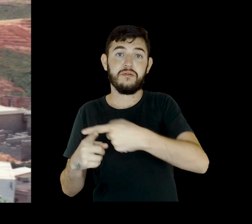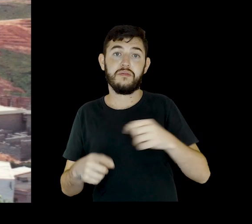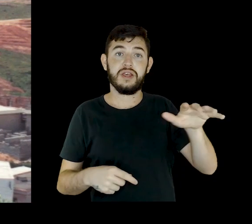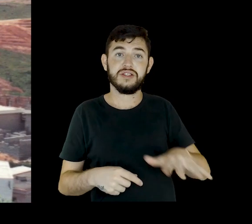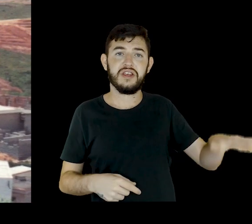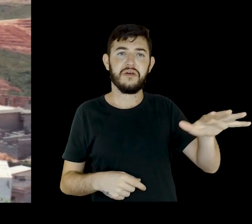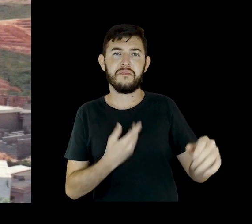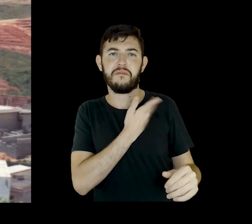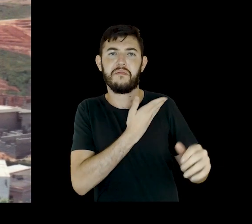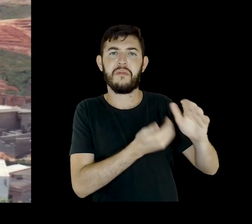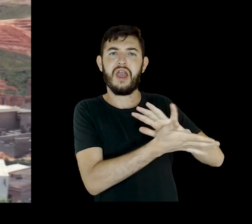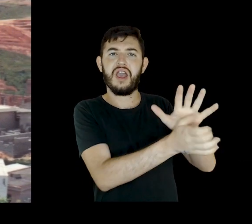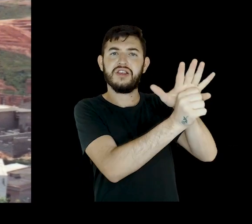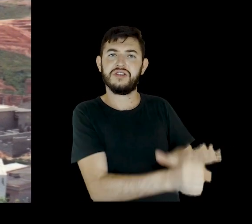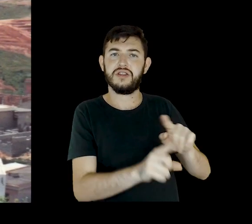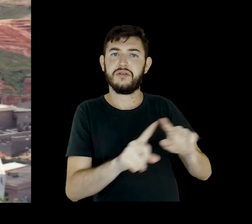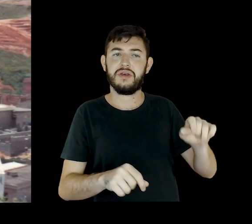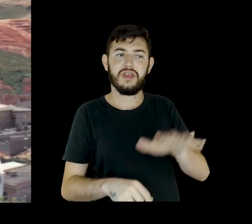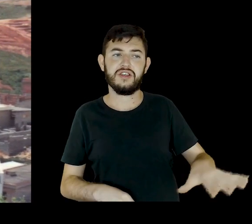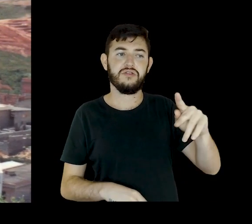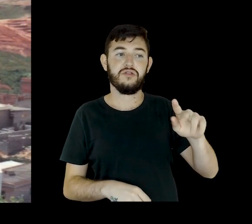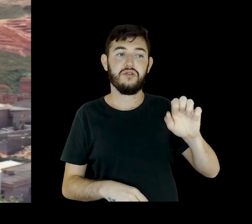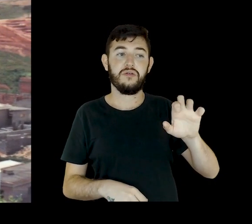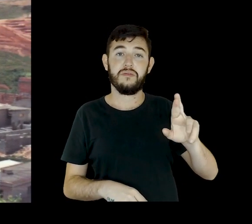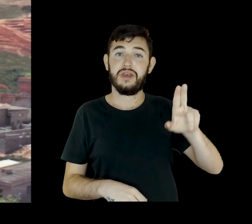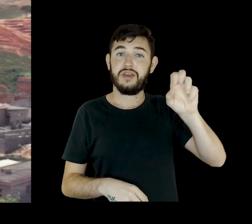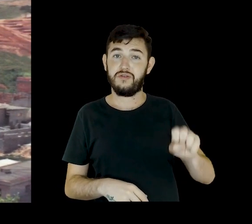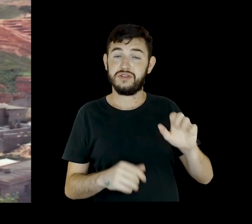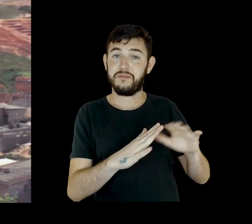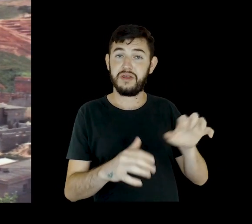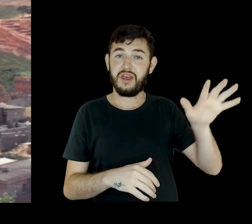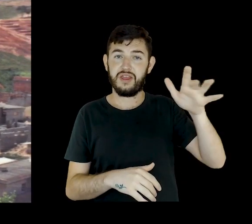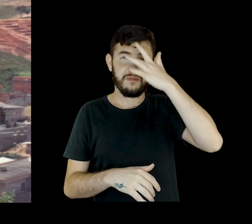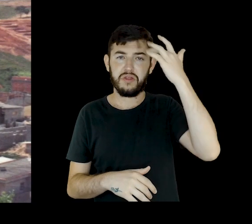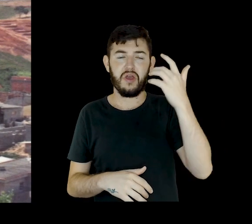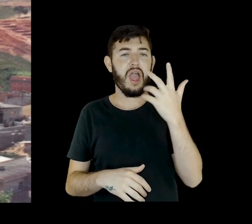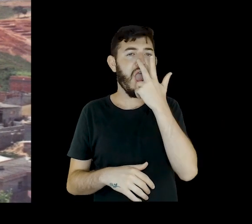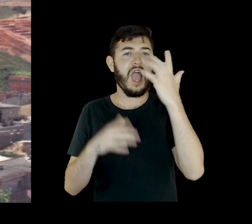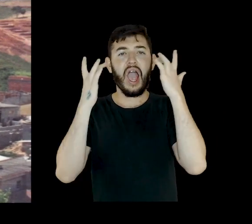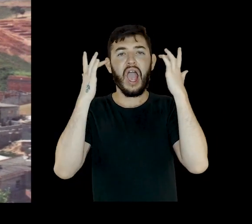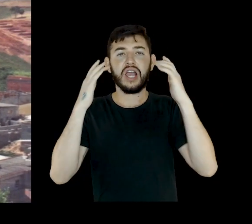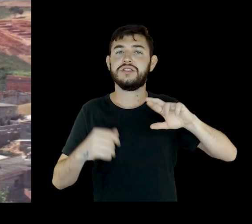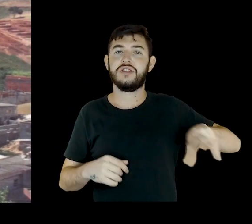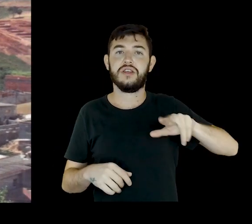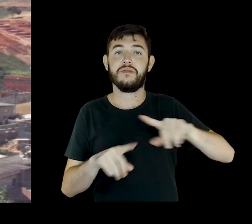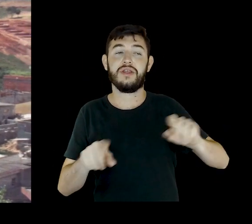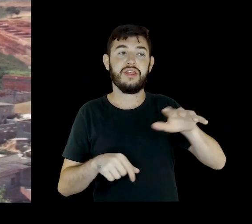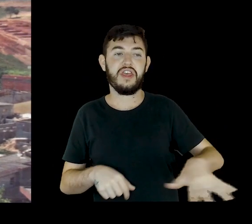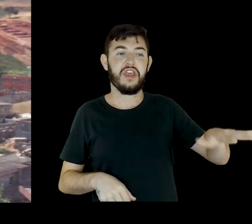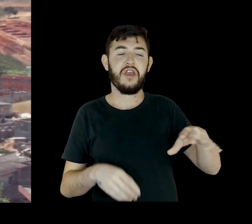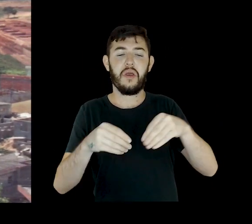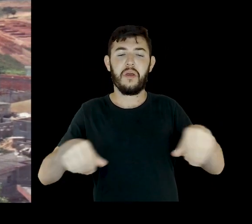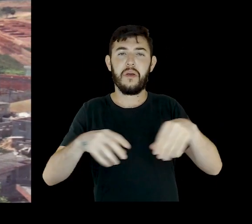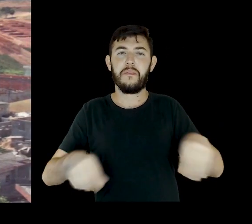lugar muito marginalizado. Mesmo Peru sendo periferia, a galera daqui acha que não. Morar aqui no Recanto era tudo barro. Tudo